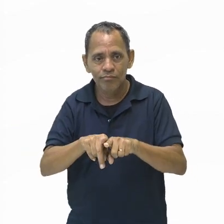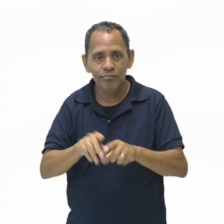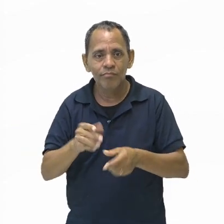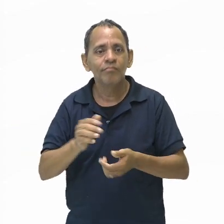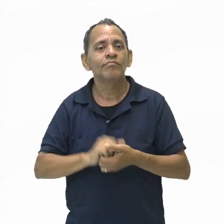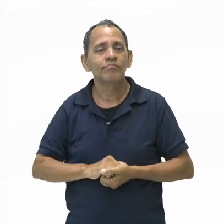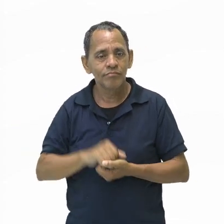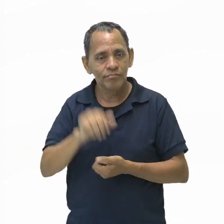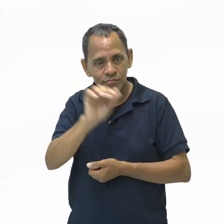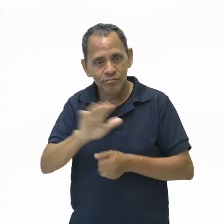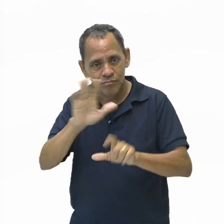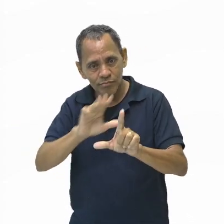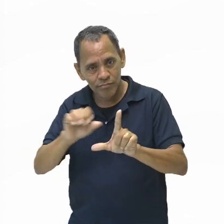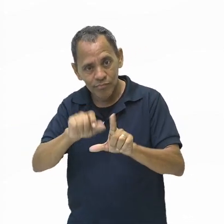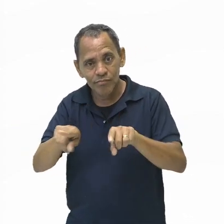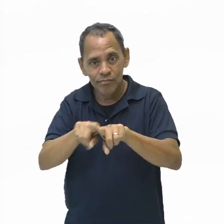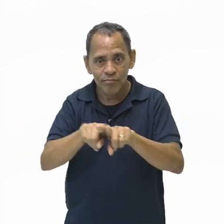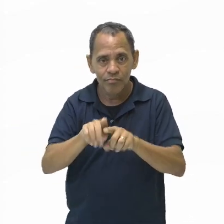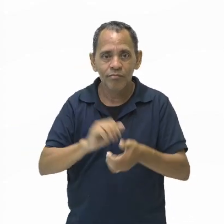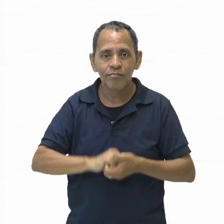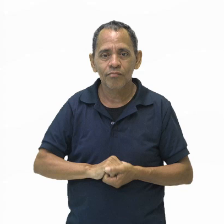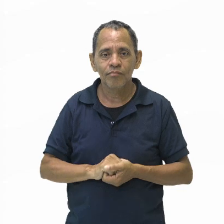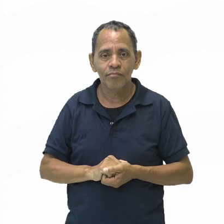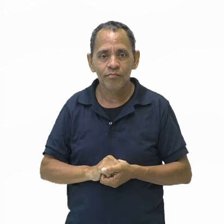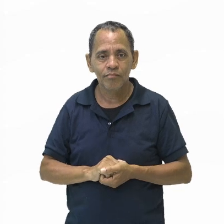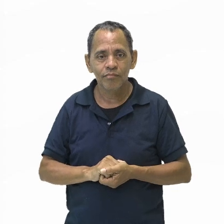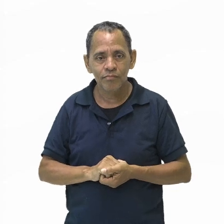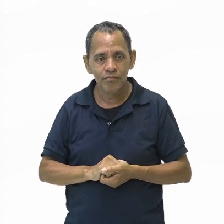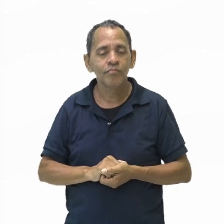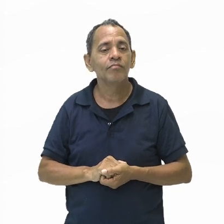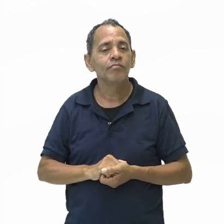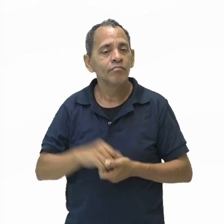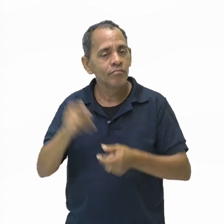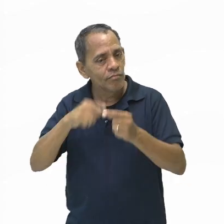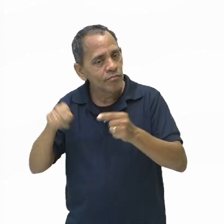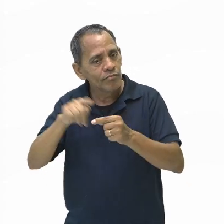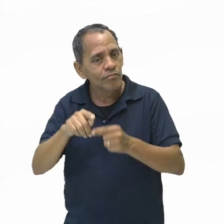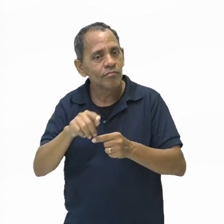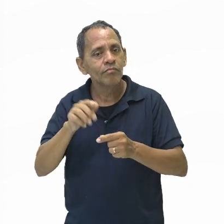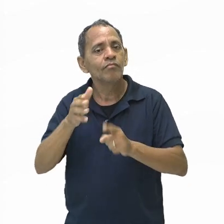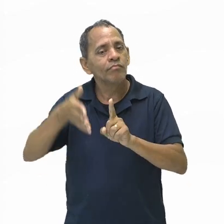inferências textuais e semióticas, condições de produção e circulação de discursos,